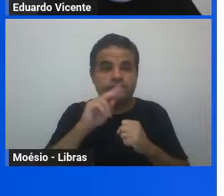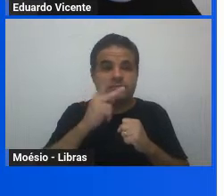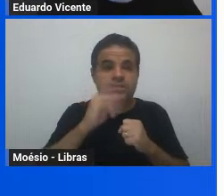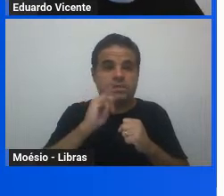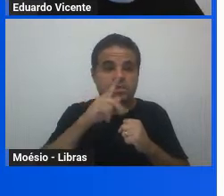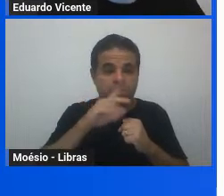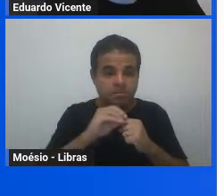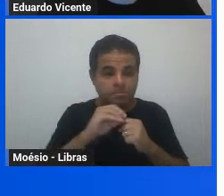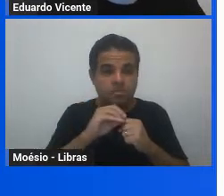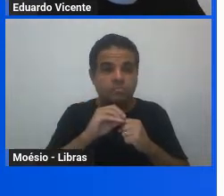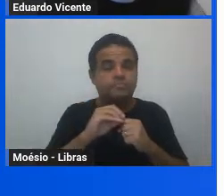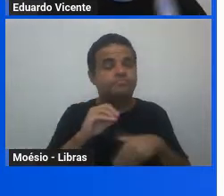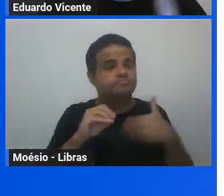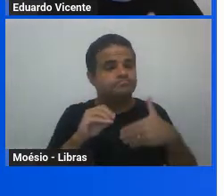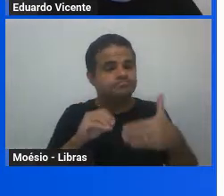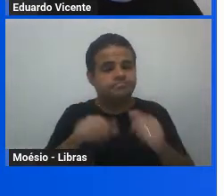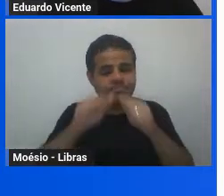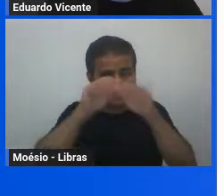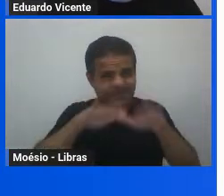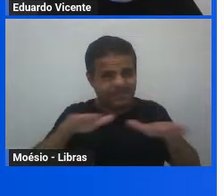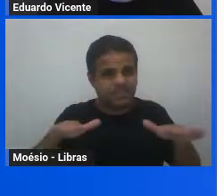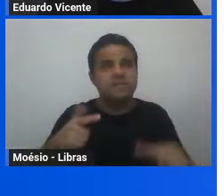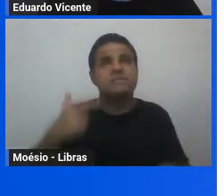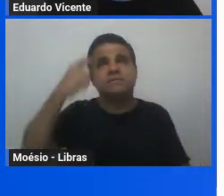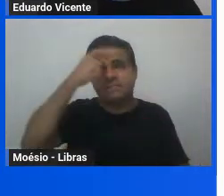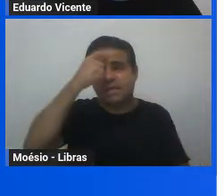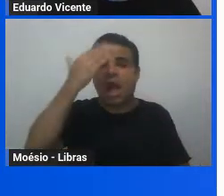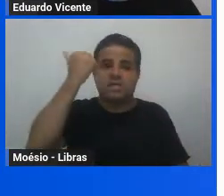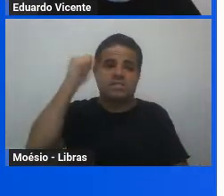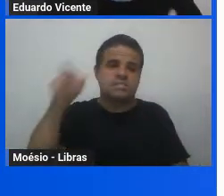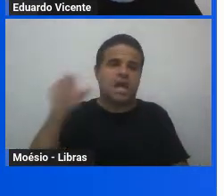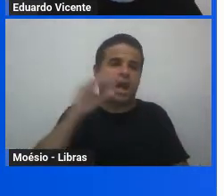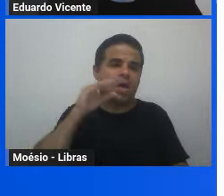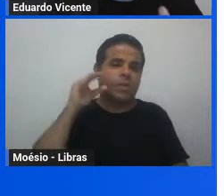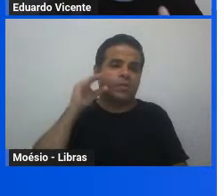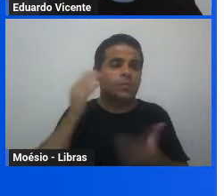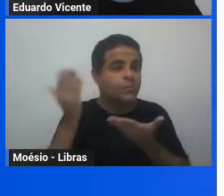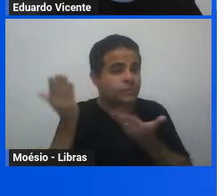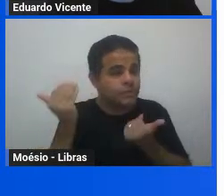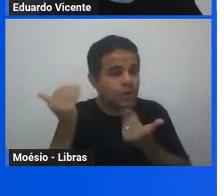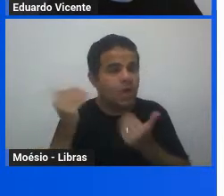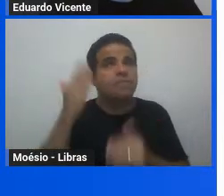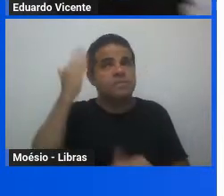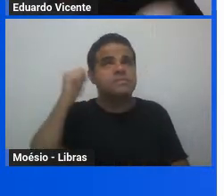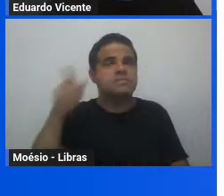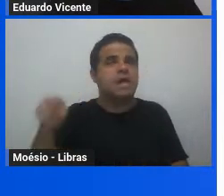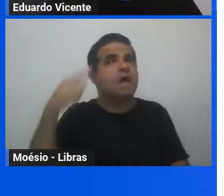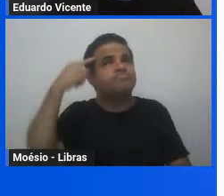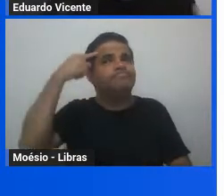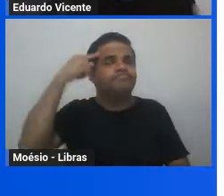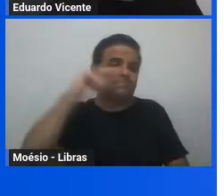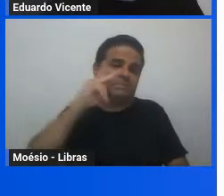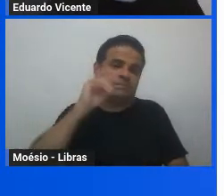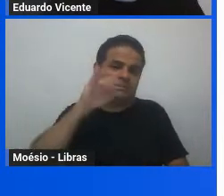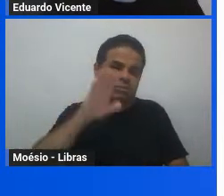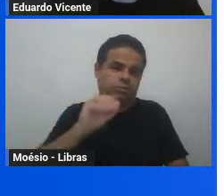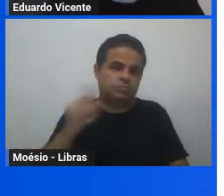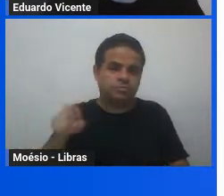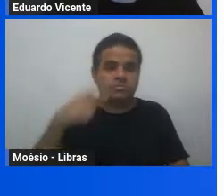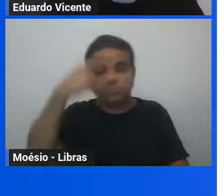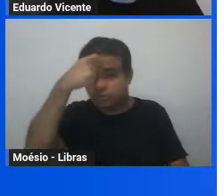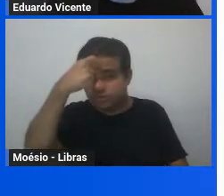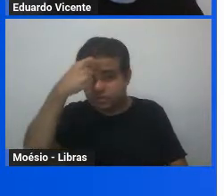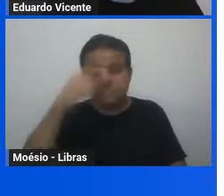hipoglicemia moderada, a criança está consciente, ou o adulto, ou o jovem, ele está consciente, está em hipo, mas ele ainda está